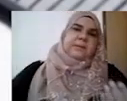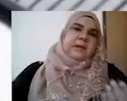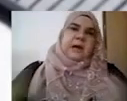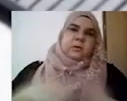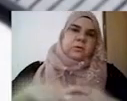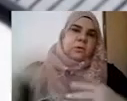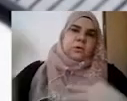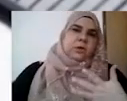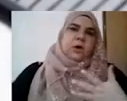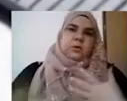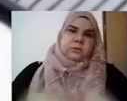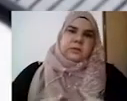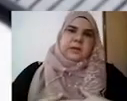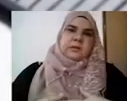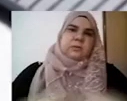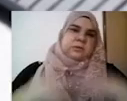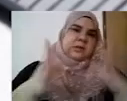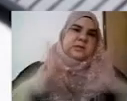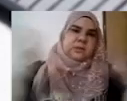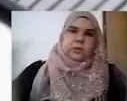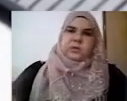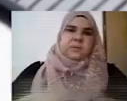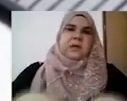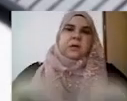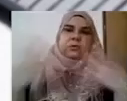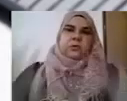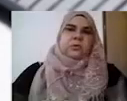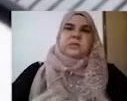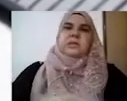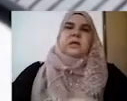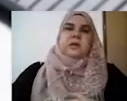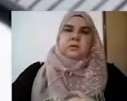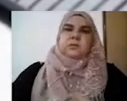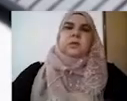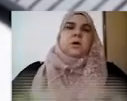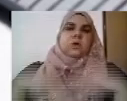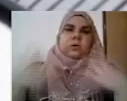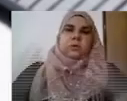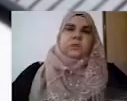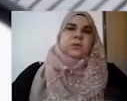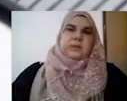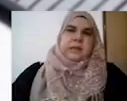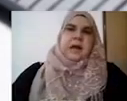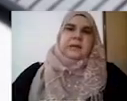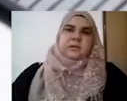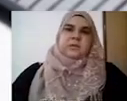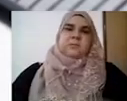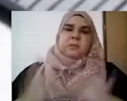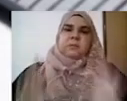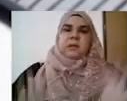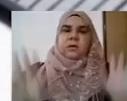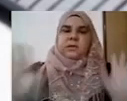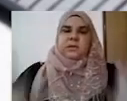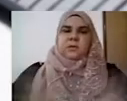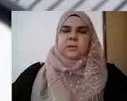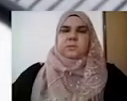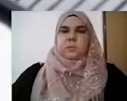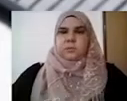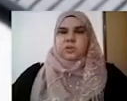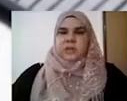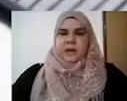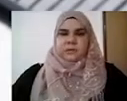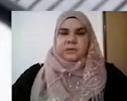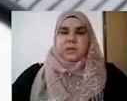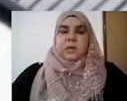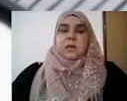a um heptágono, ou um octógono, tá? Então tem que ser ou dois pentágonos, ou dois triângulos, ou dois quadriláteros. Primeira coisa, tem que ter o mesmo